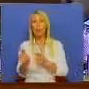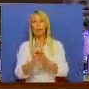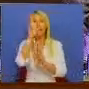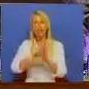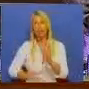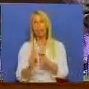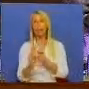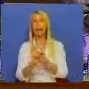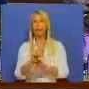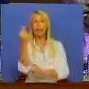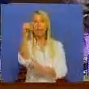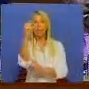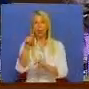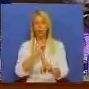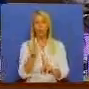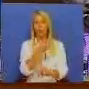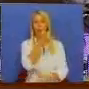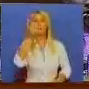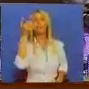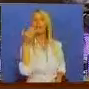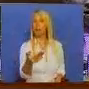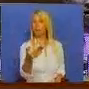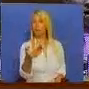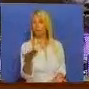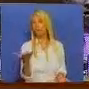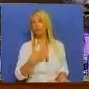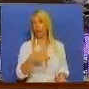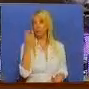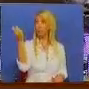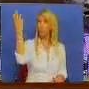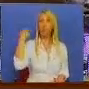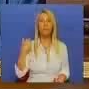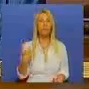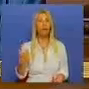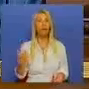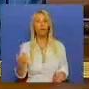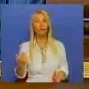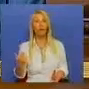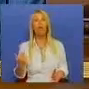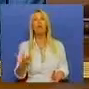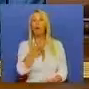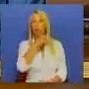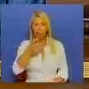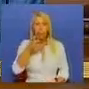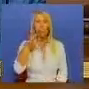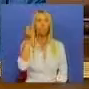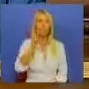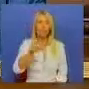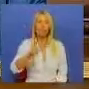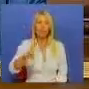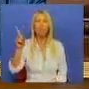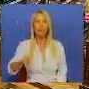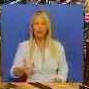único de 2007, ou seja, do ano passado. Comprometeu-se várias vezes a